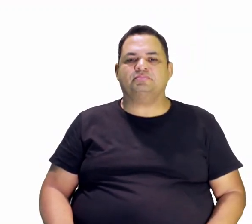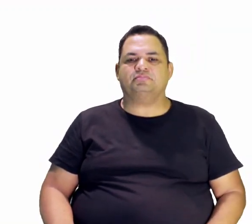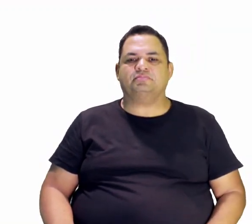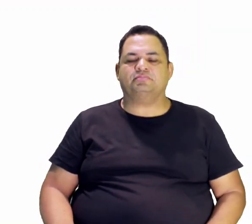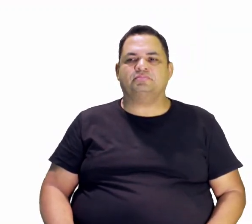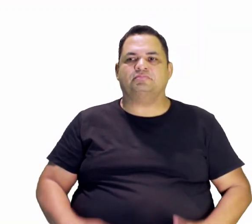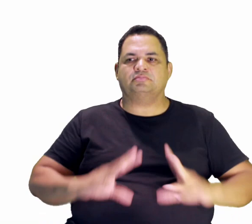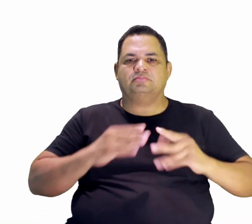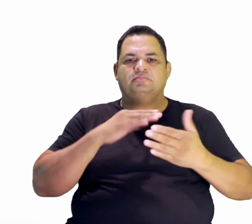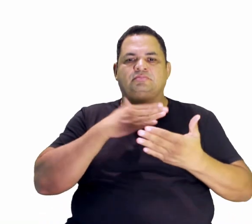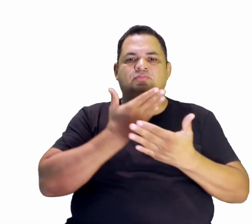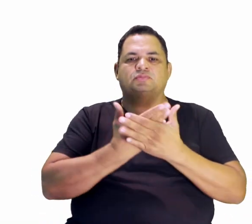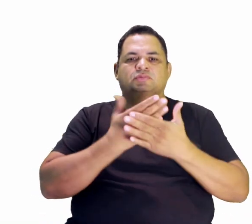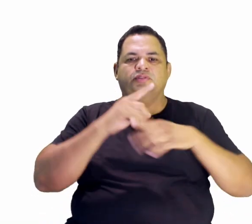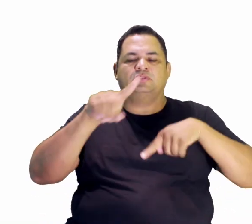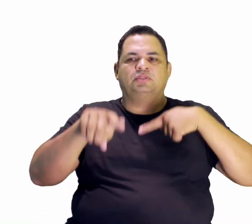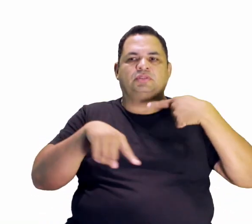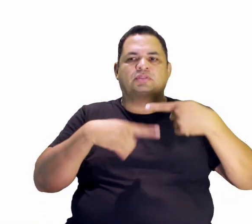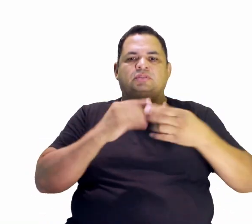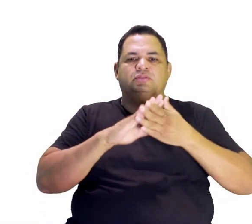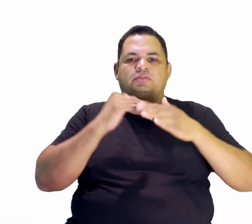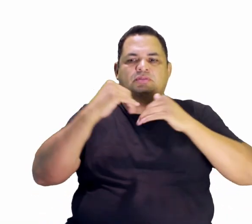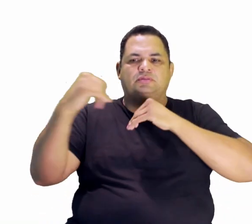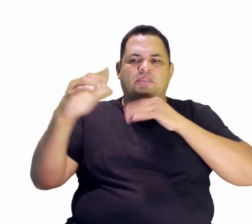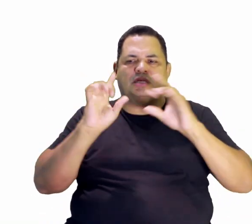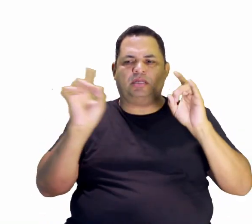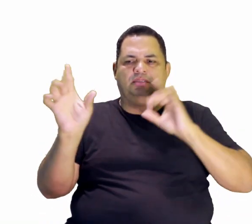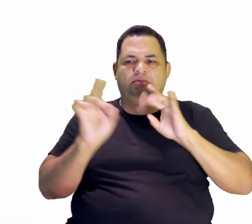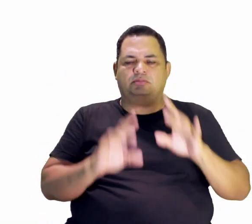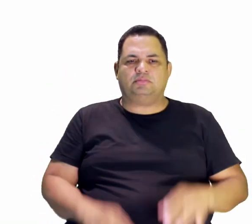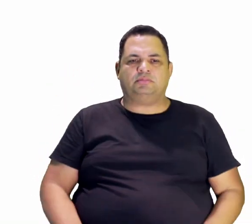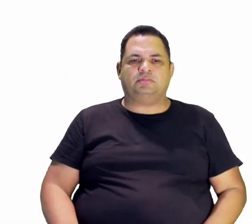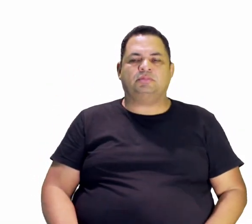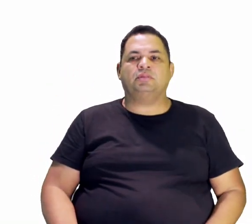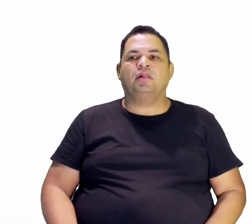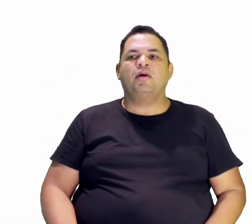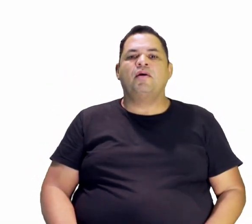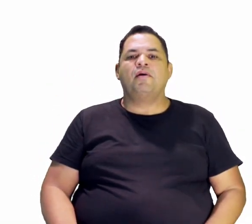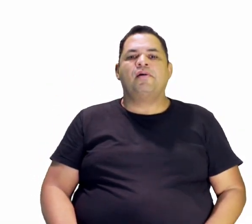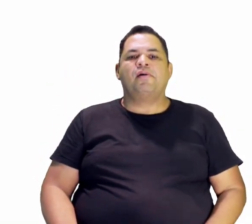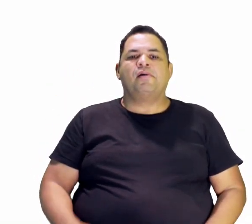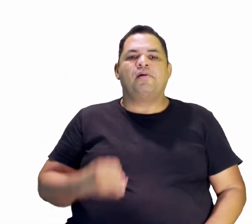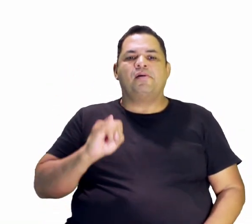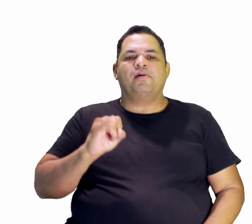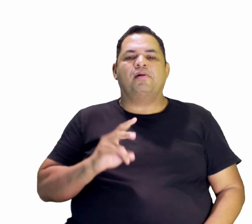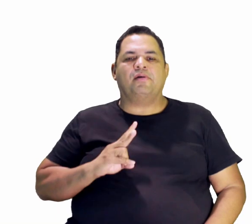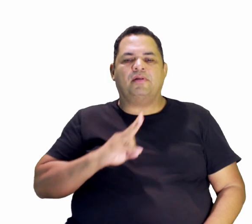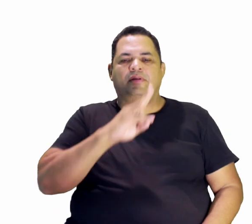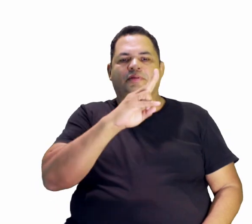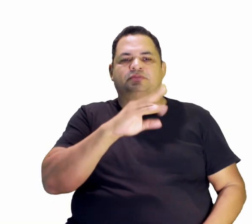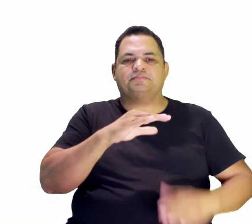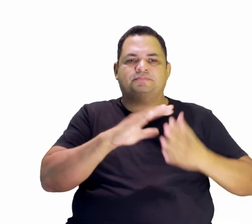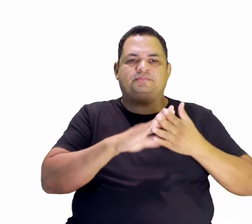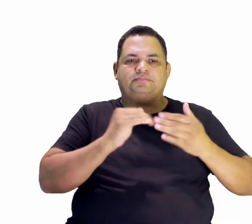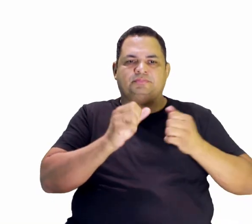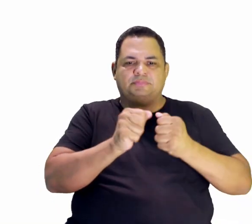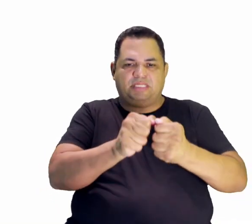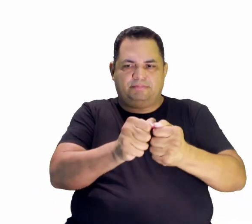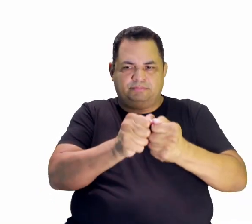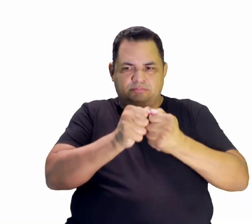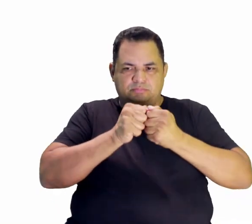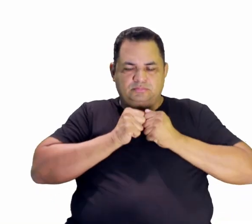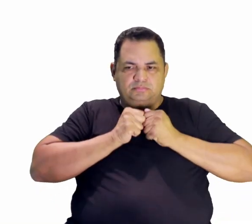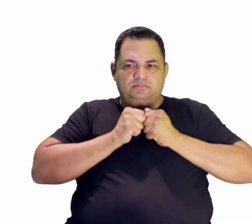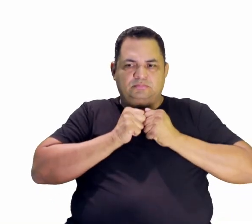estudar todas elas depois, separados. Tá? Olha, se a força aqui que você está puxando o objeto,